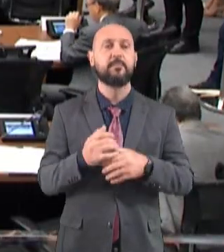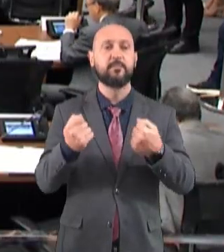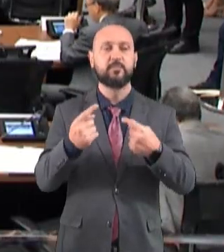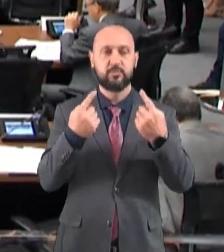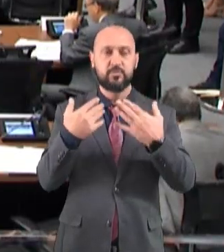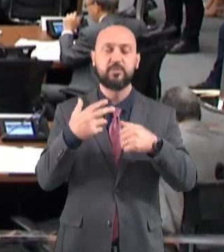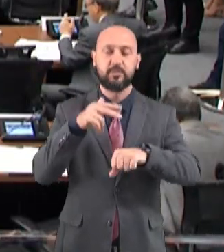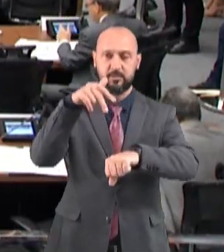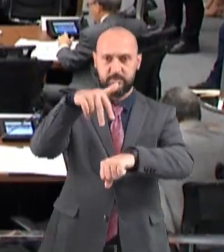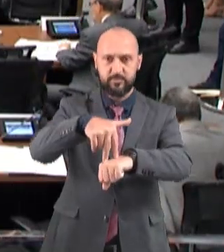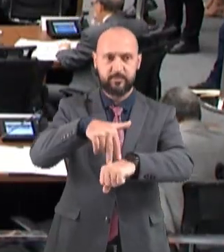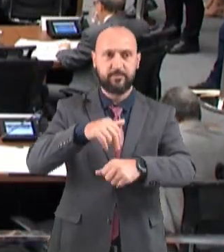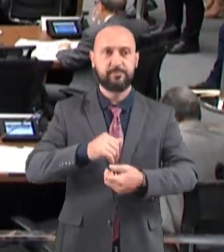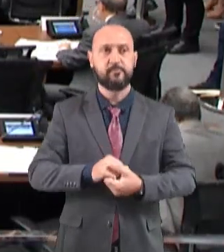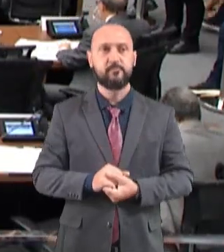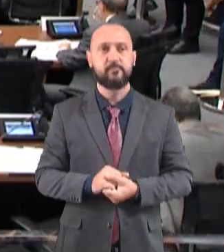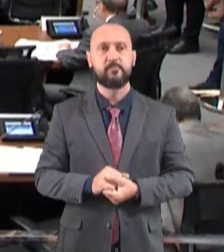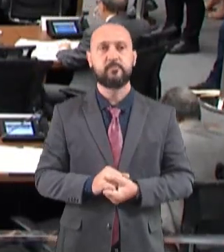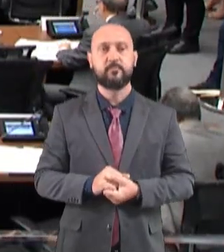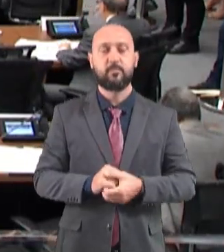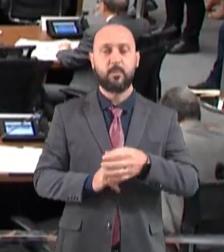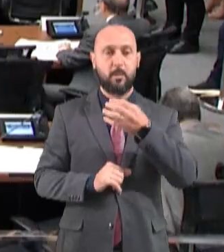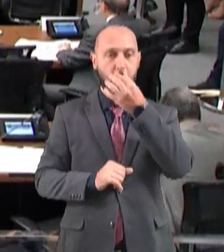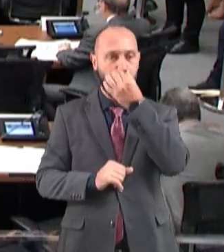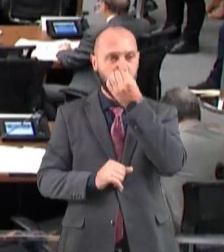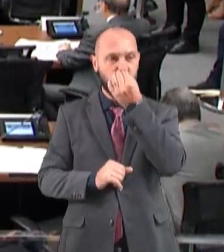discutir tribuna. Deputado.